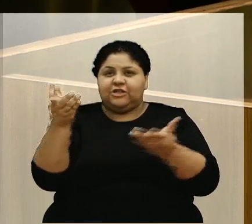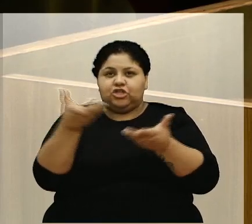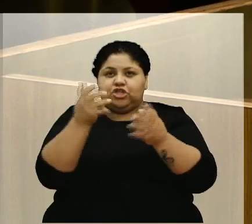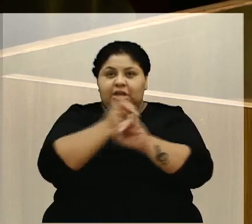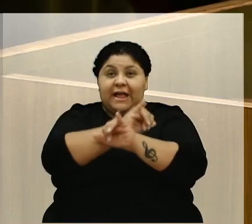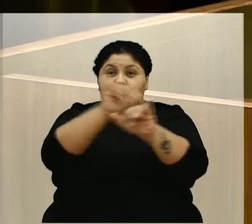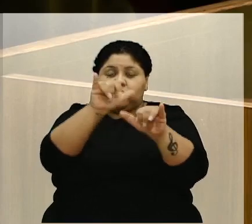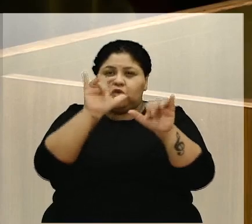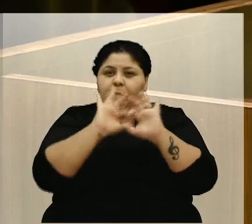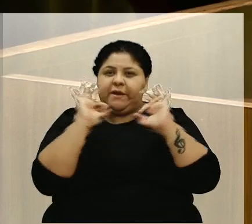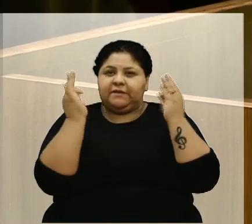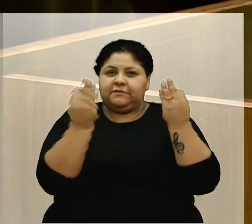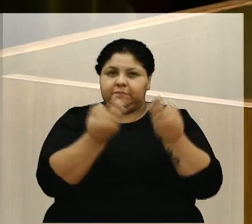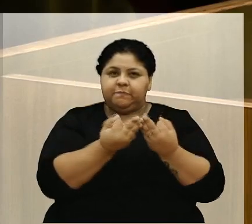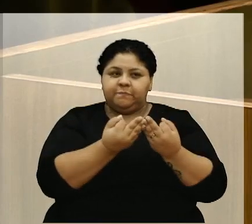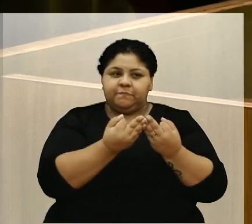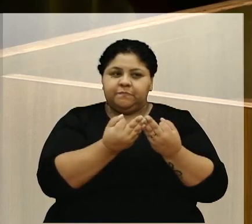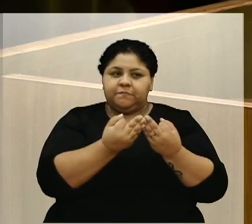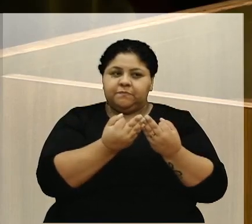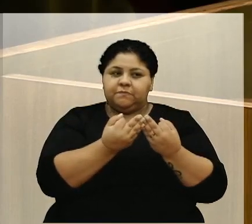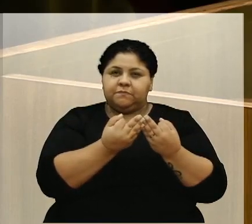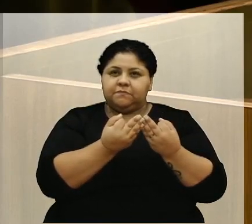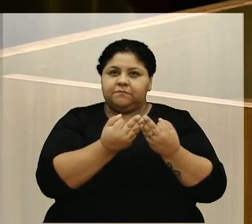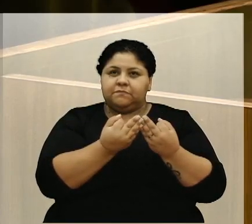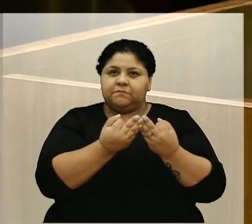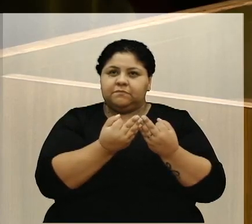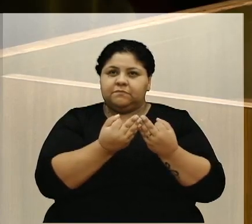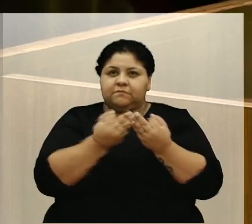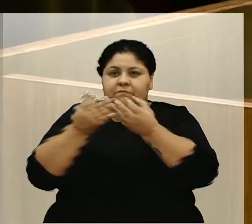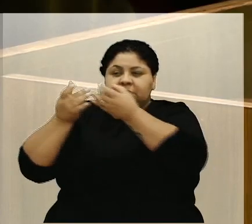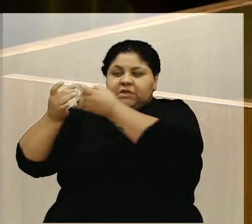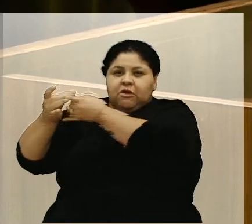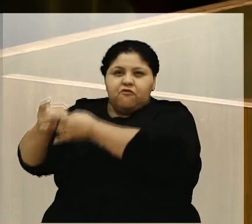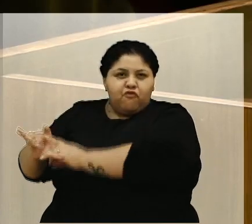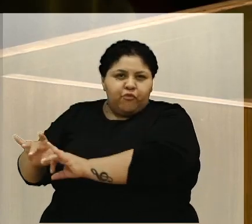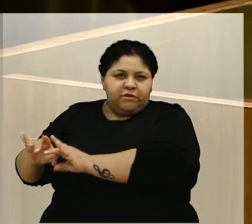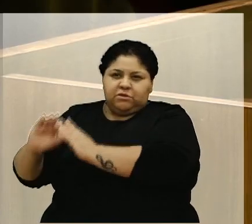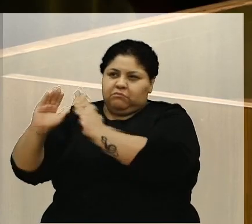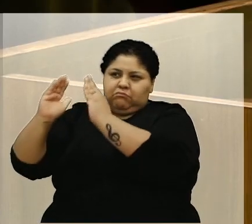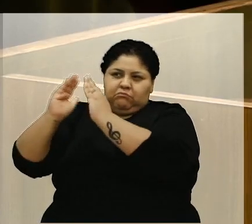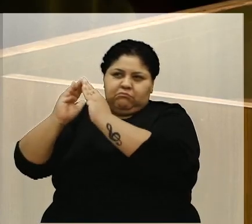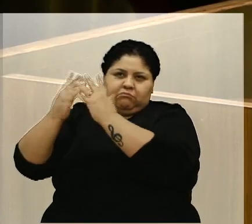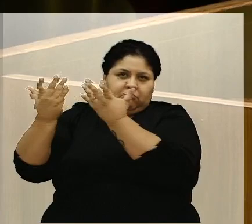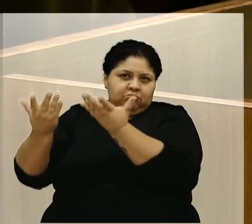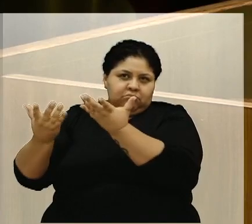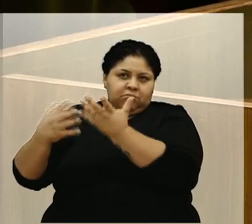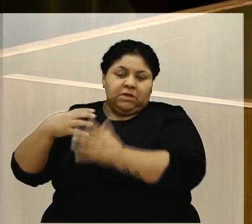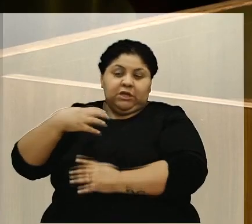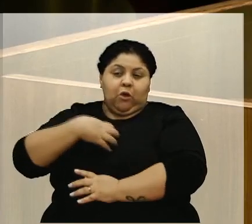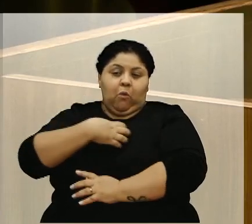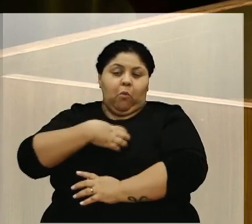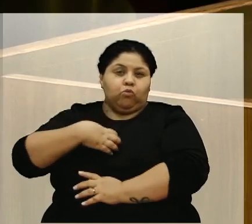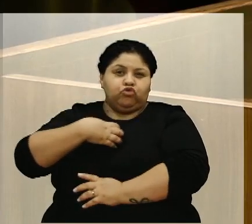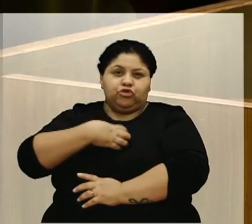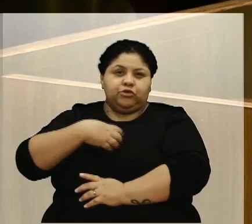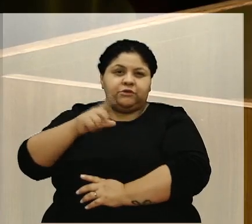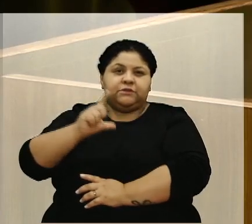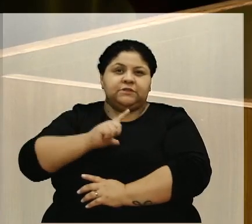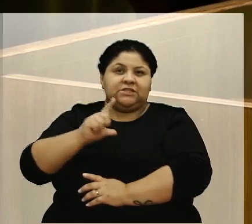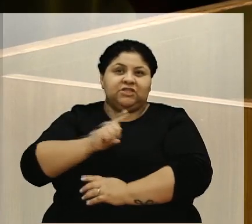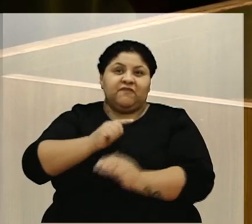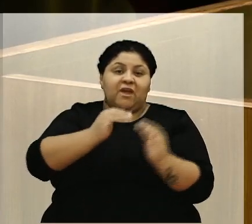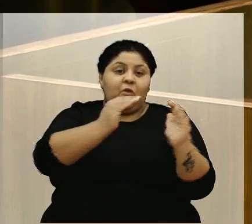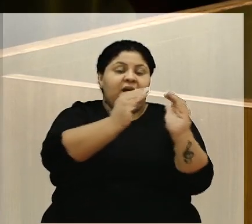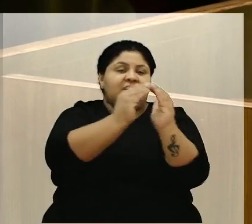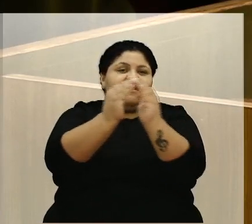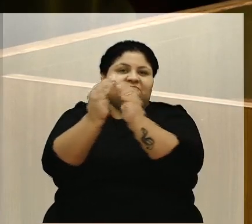as famílias que foram desalojadas, desabrigadas, de alguma forma, que tiveram a sua